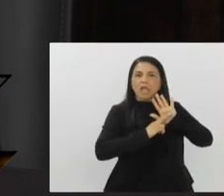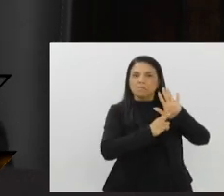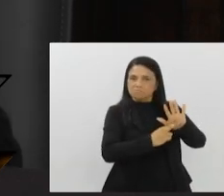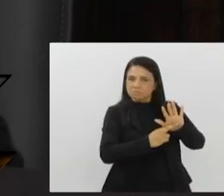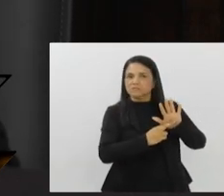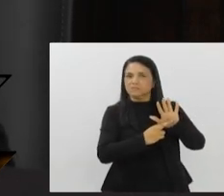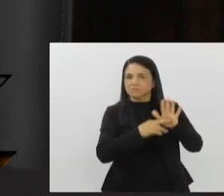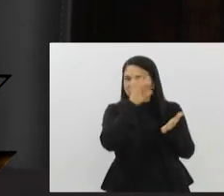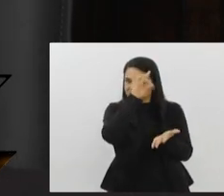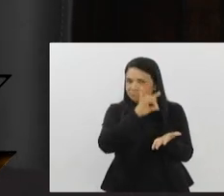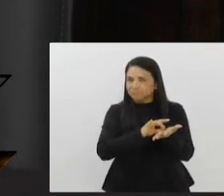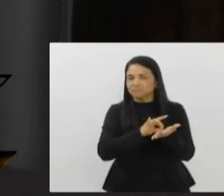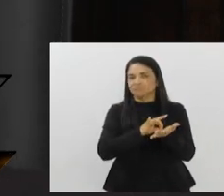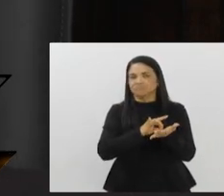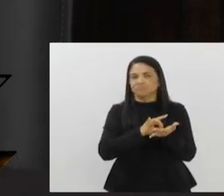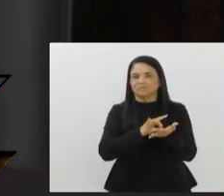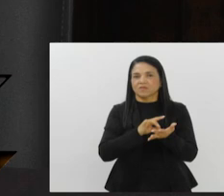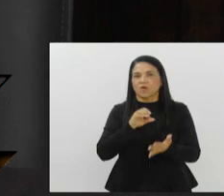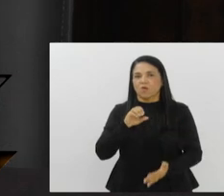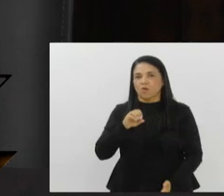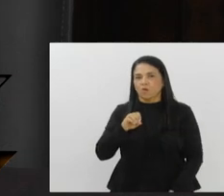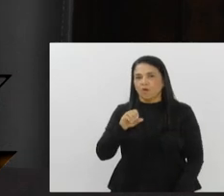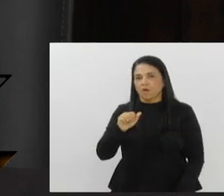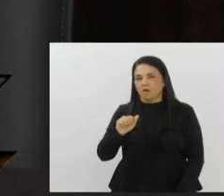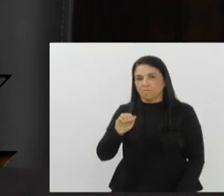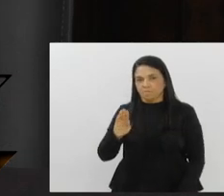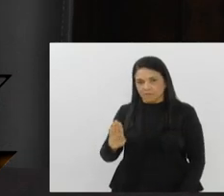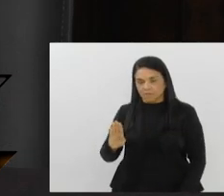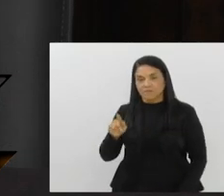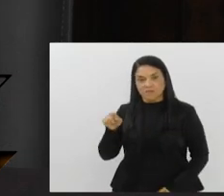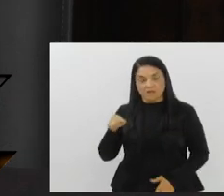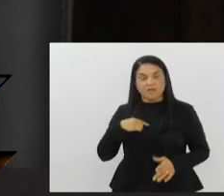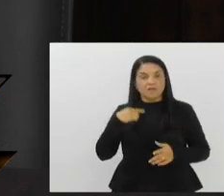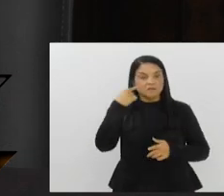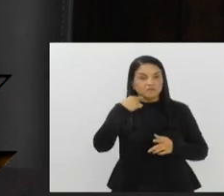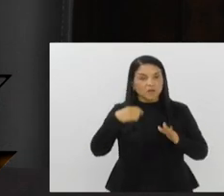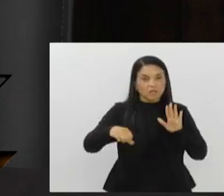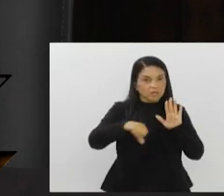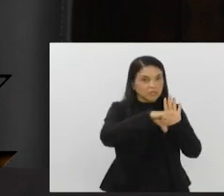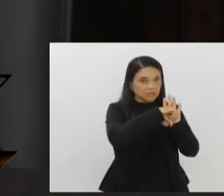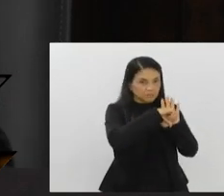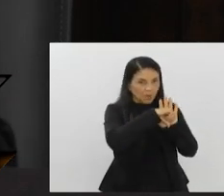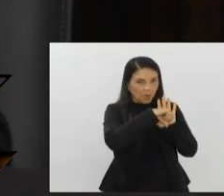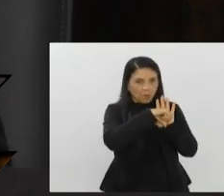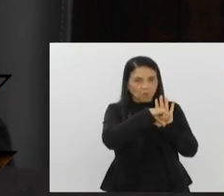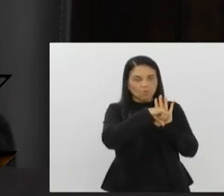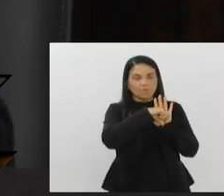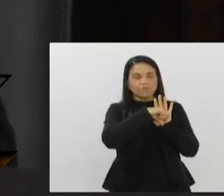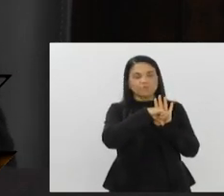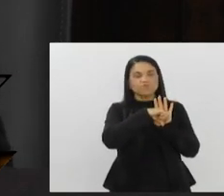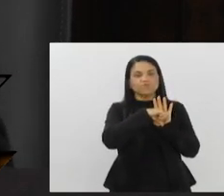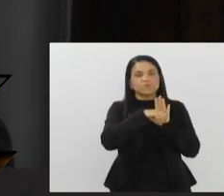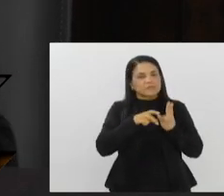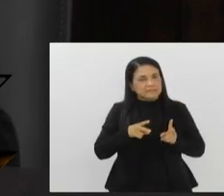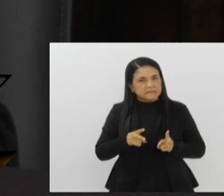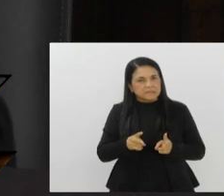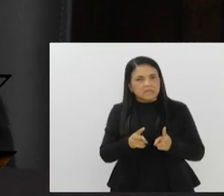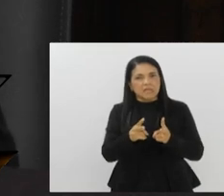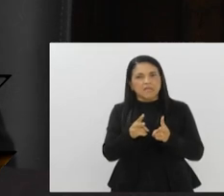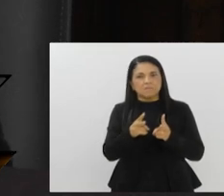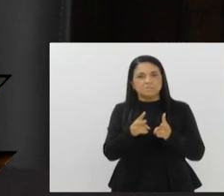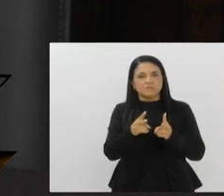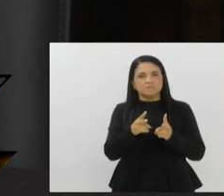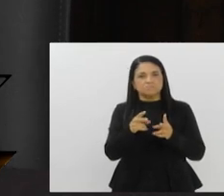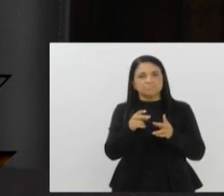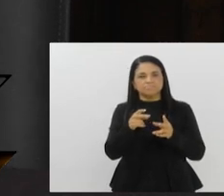certo né em razão de ser advogado criminalista aqueles sempre na